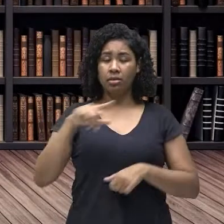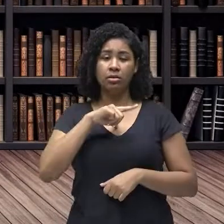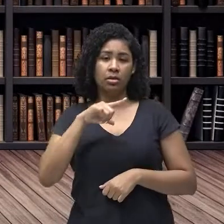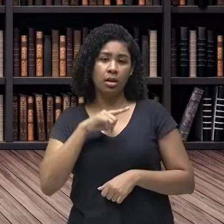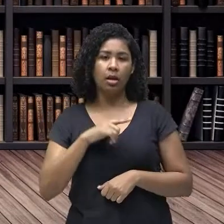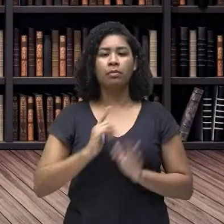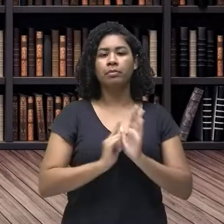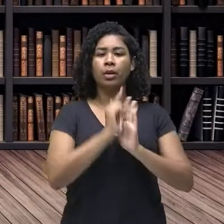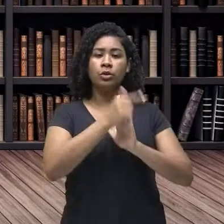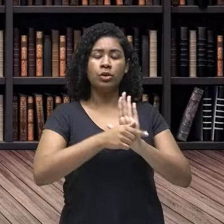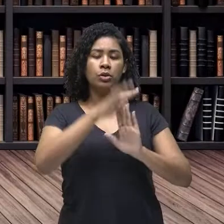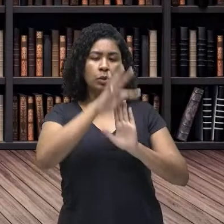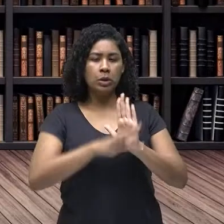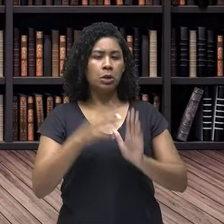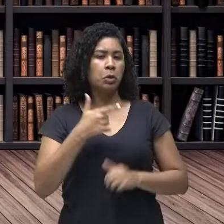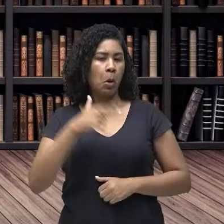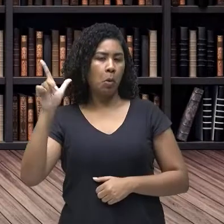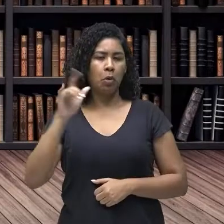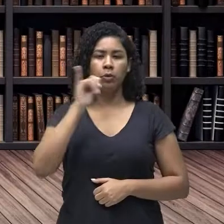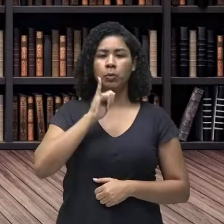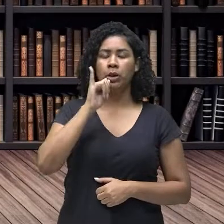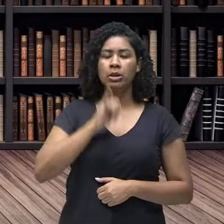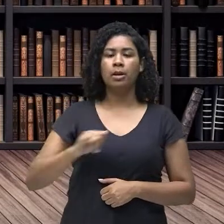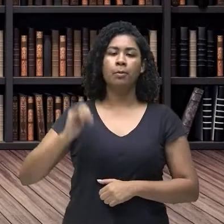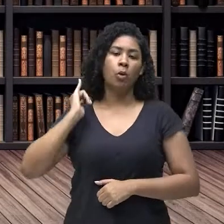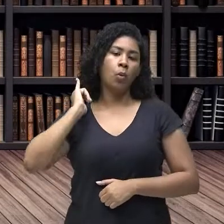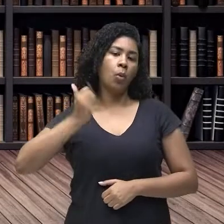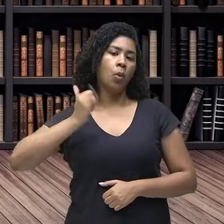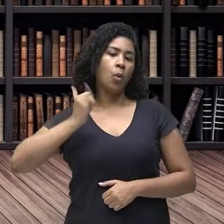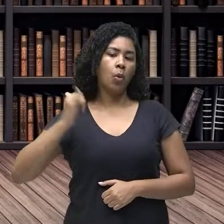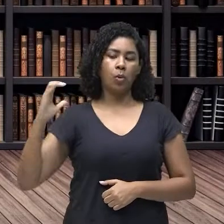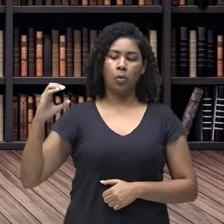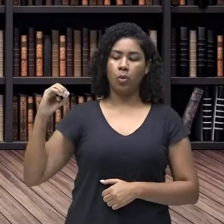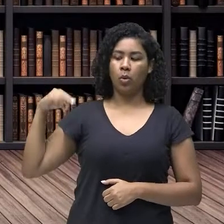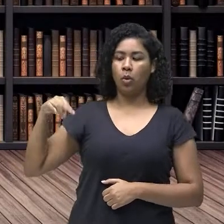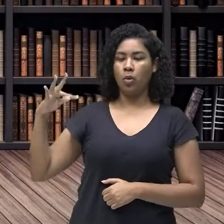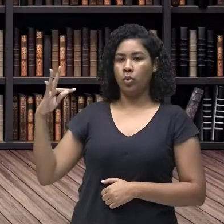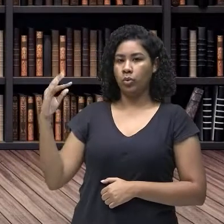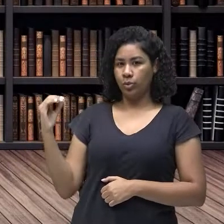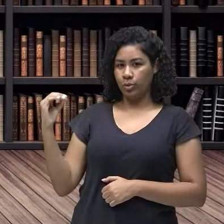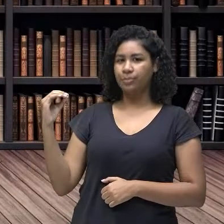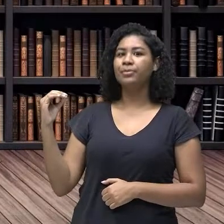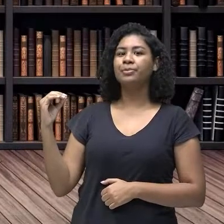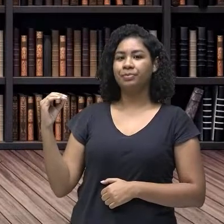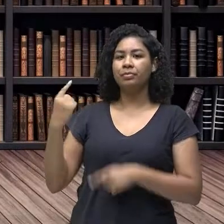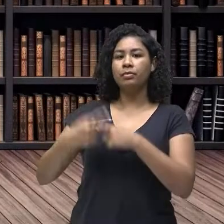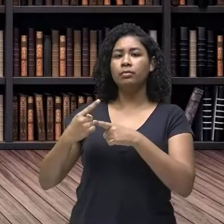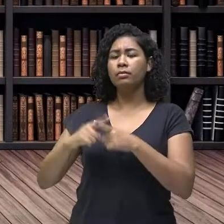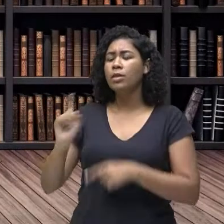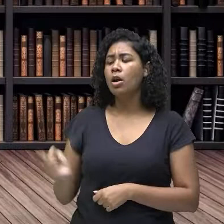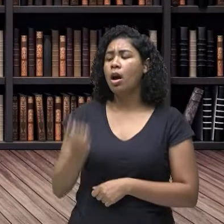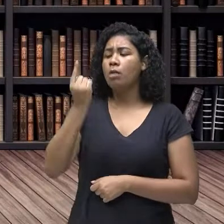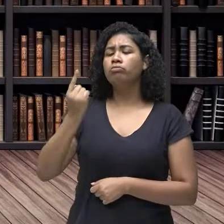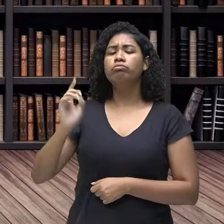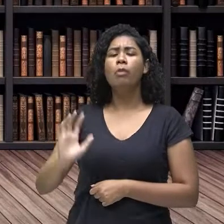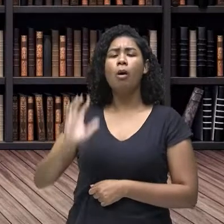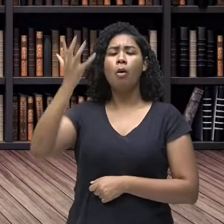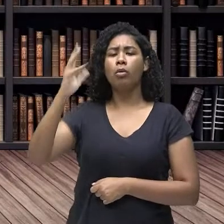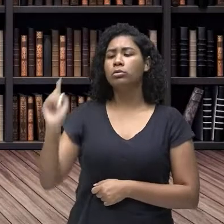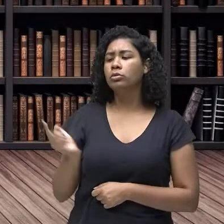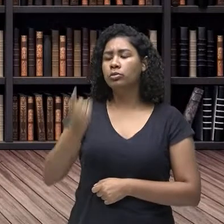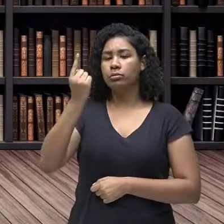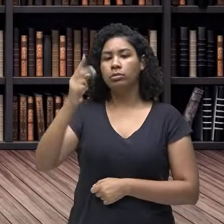gênero textual também o conto, que já é diferente do romance, por quê? Porque se trata só de um evento ali. Toda a história